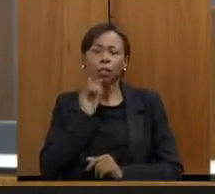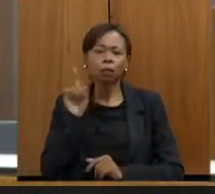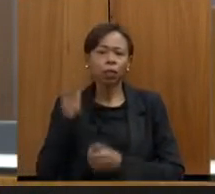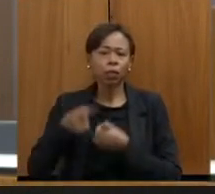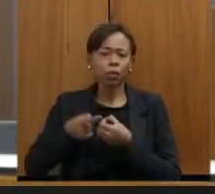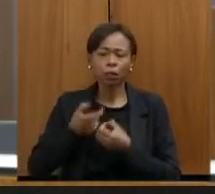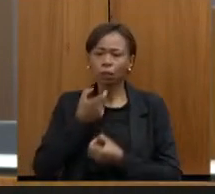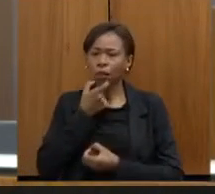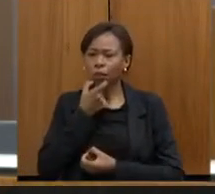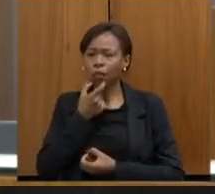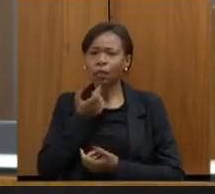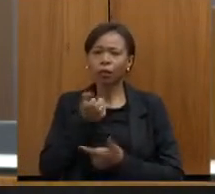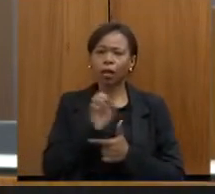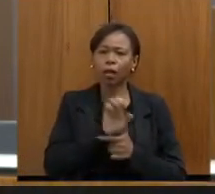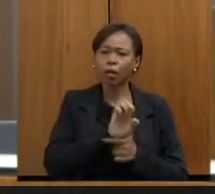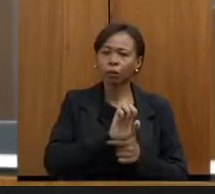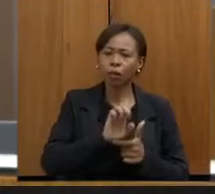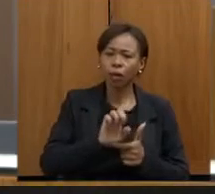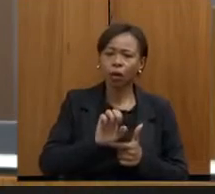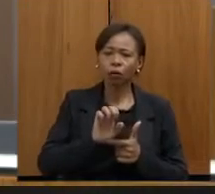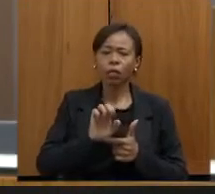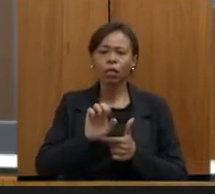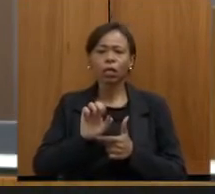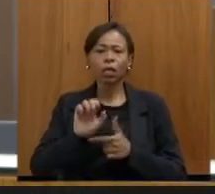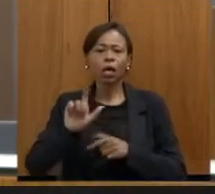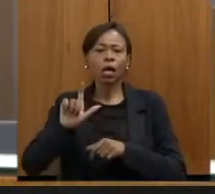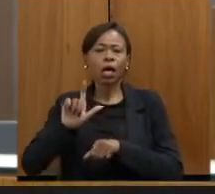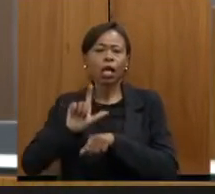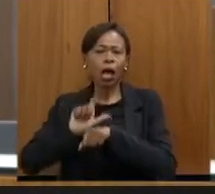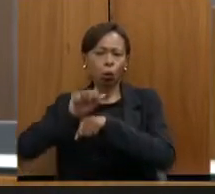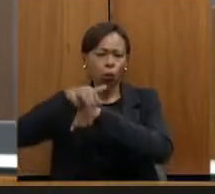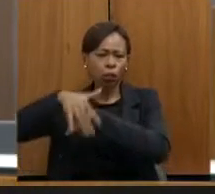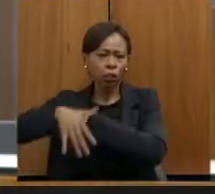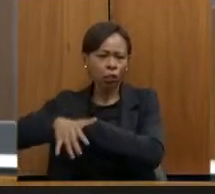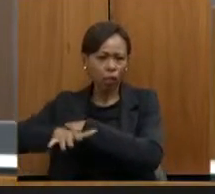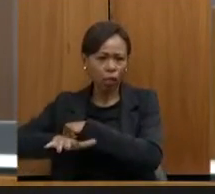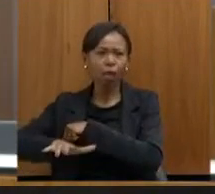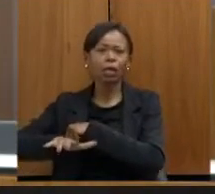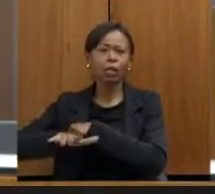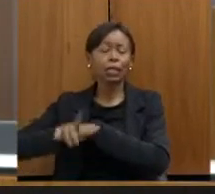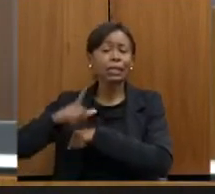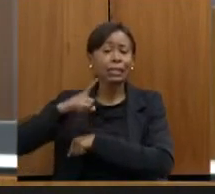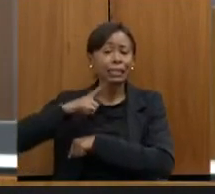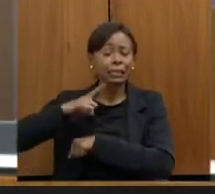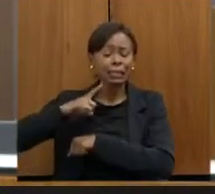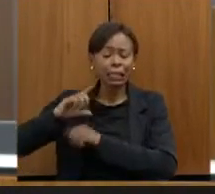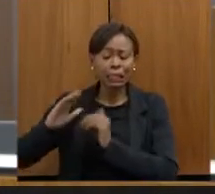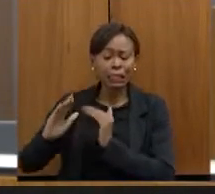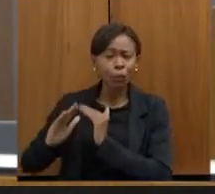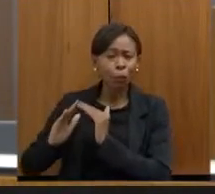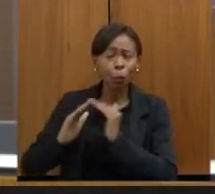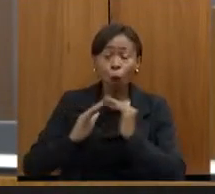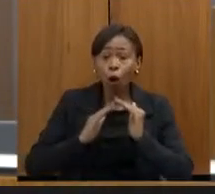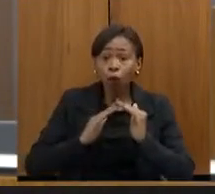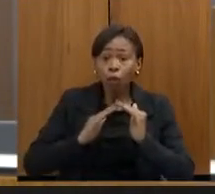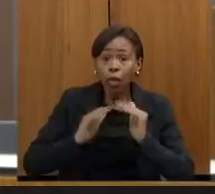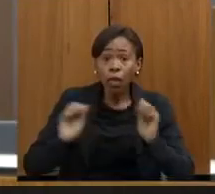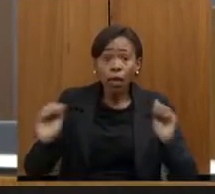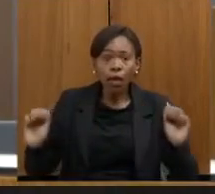Esmeraldas, Lagoa Santa, imóveis caros, o centro de patinga,